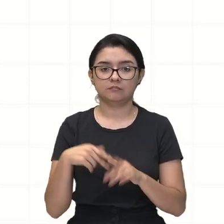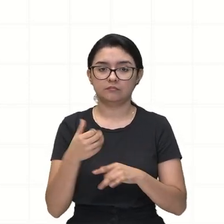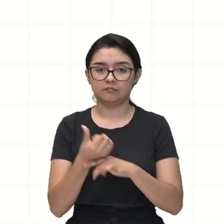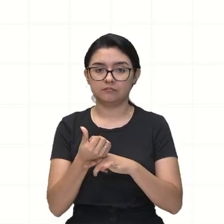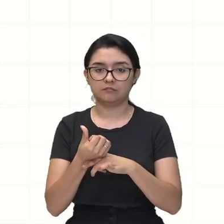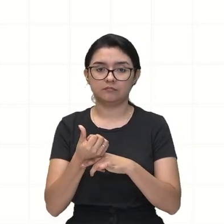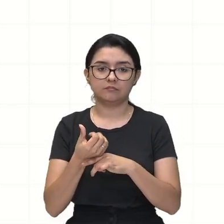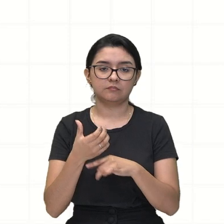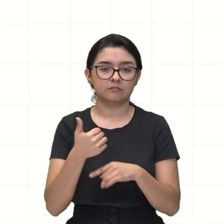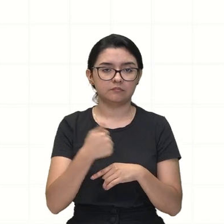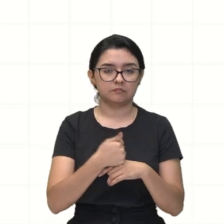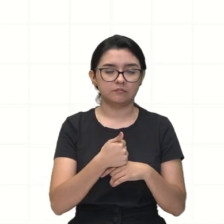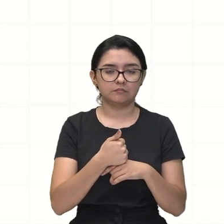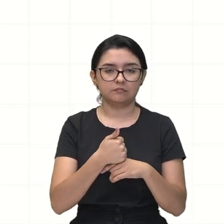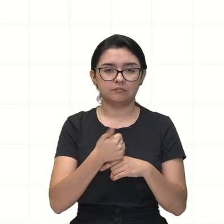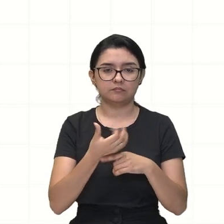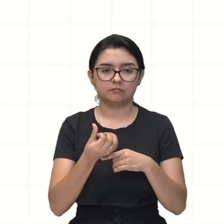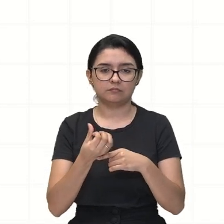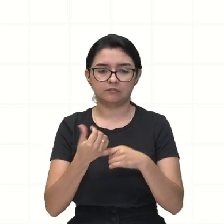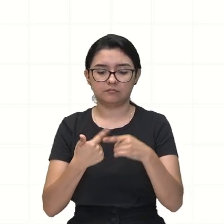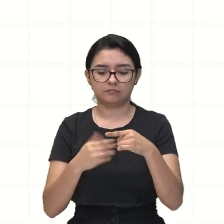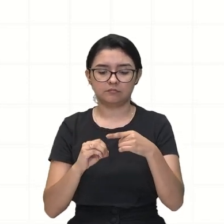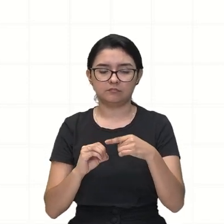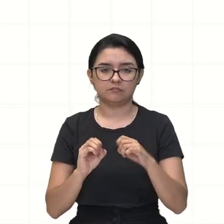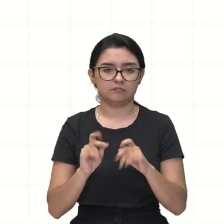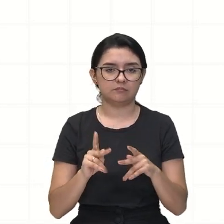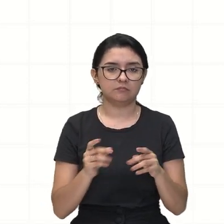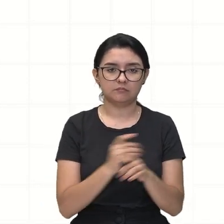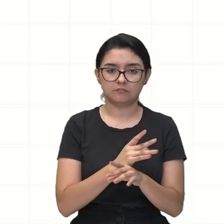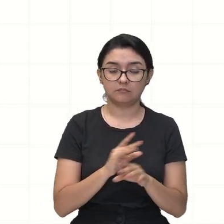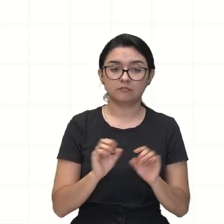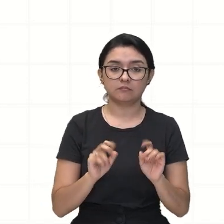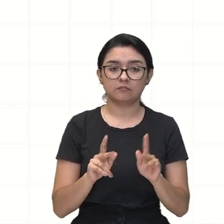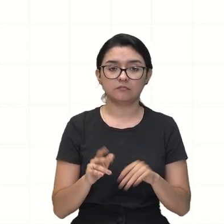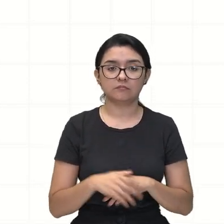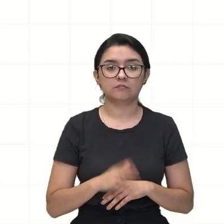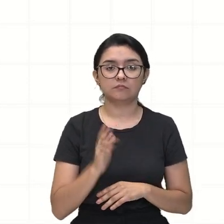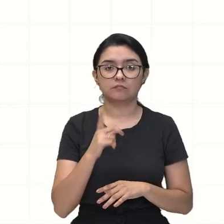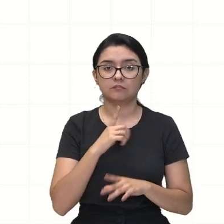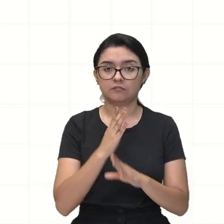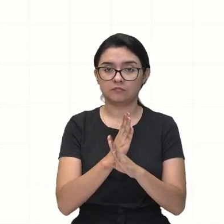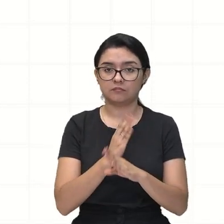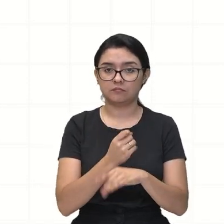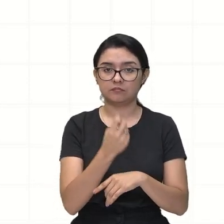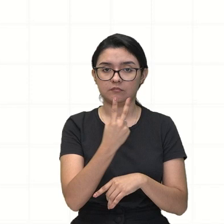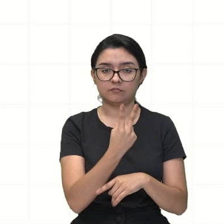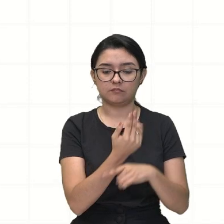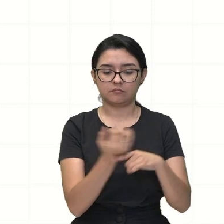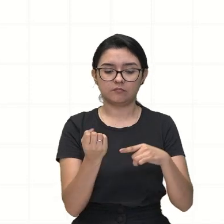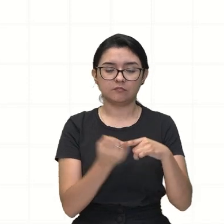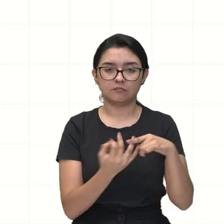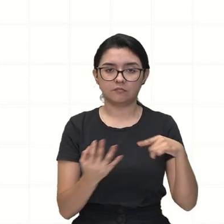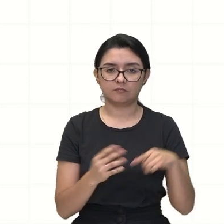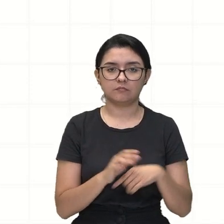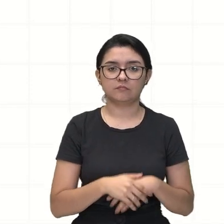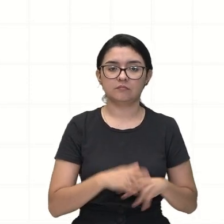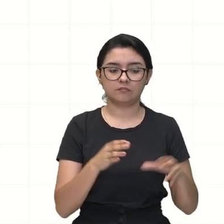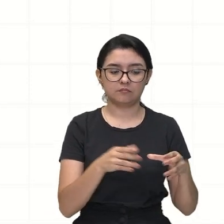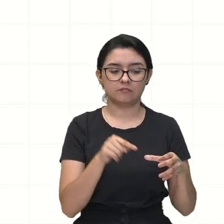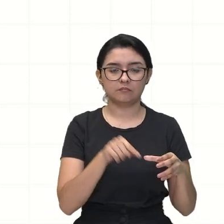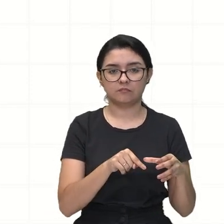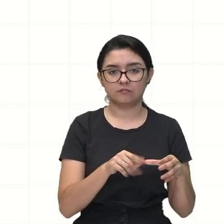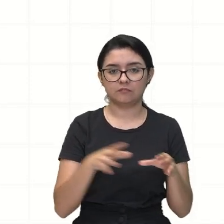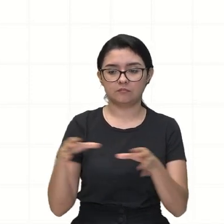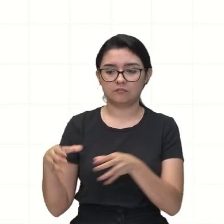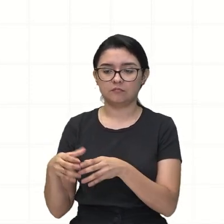16 sobre 20. Agora que nós já temos as duas frações, tanto da segunda caixa como o